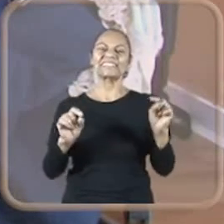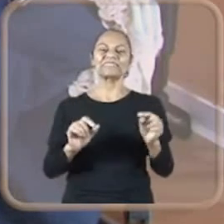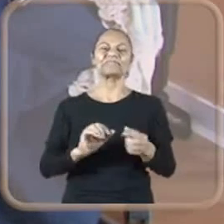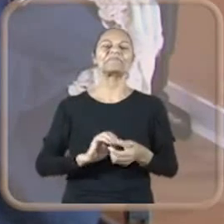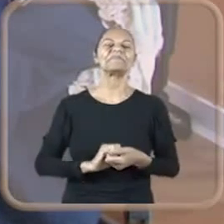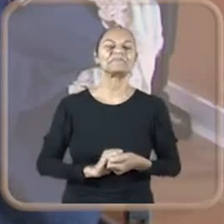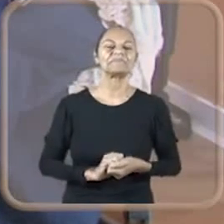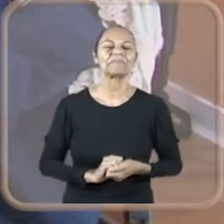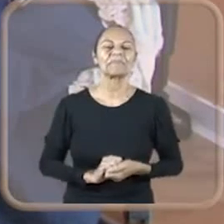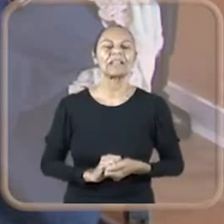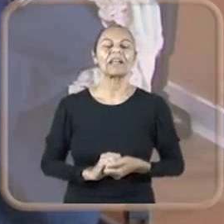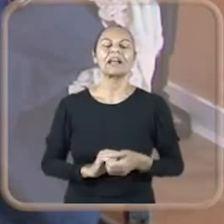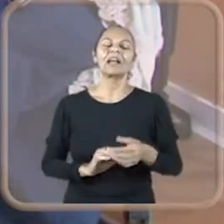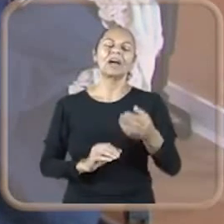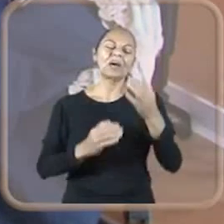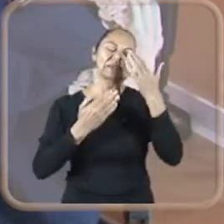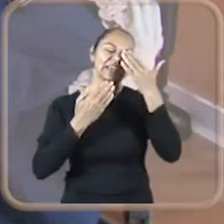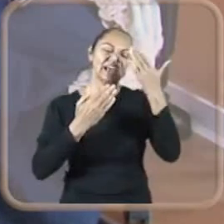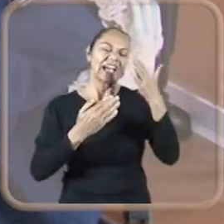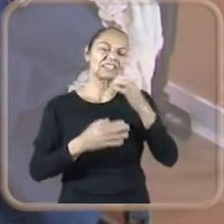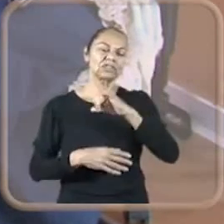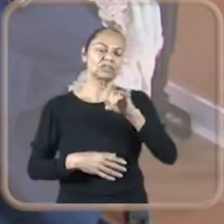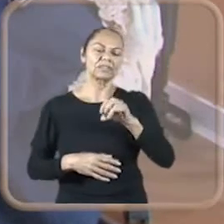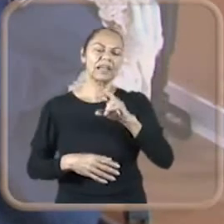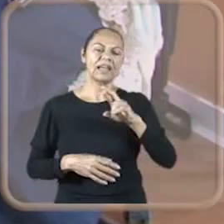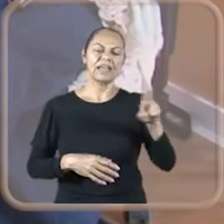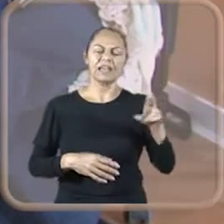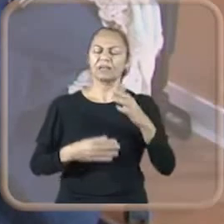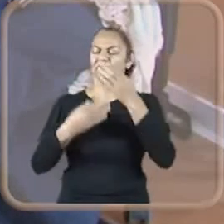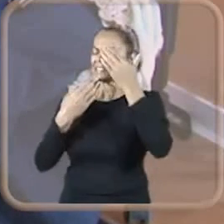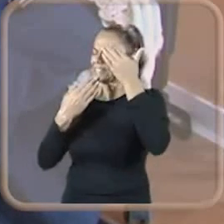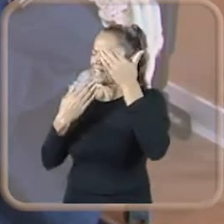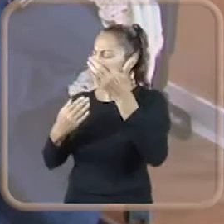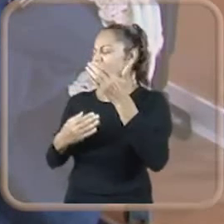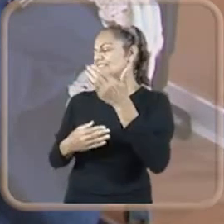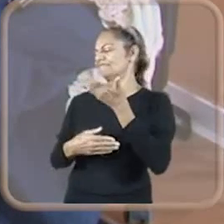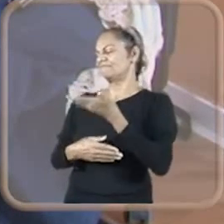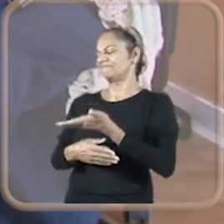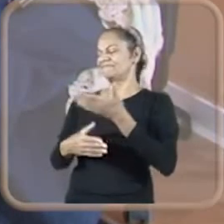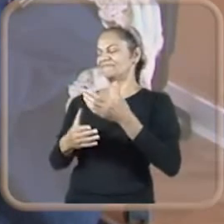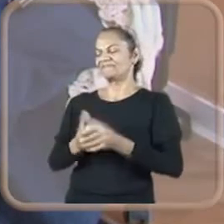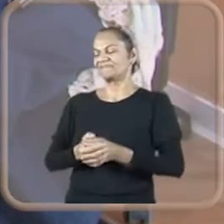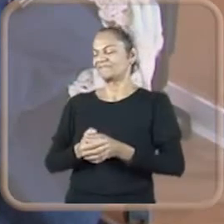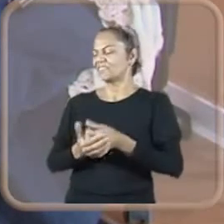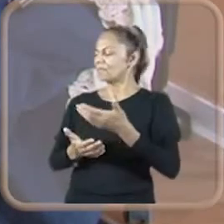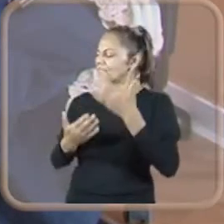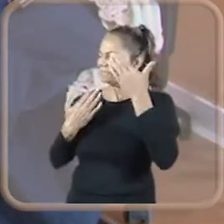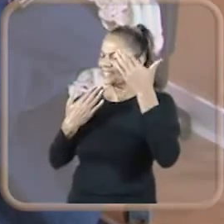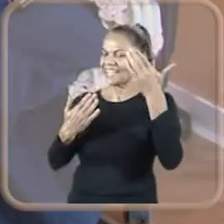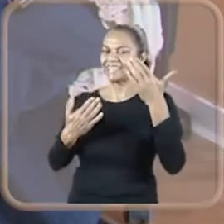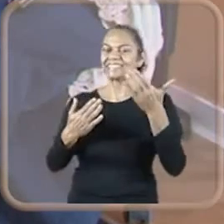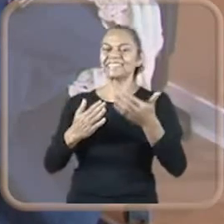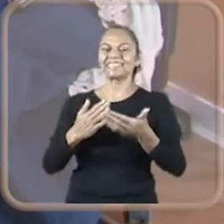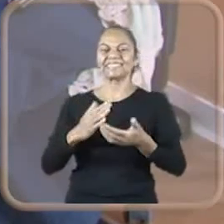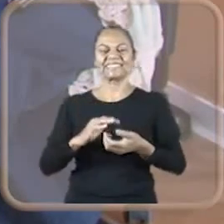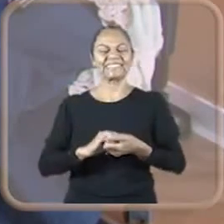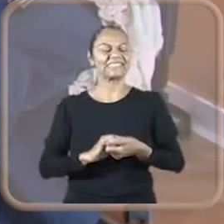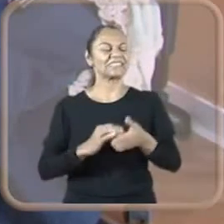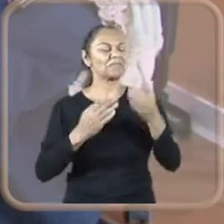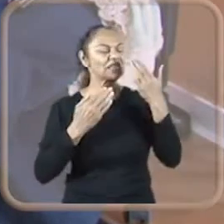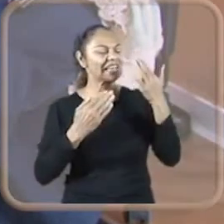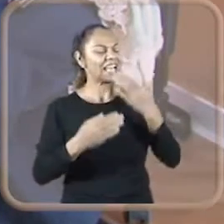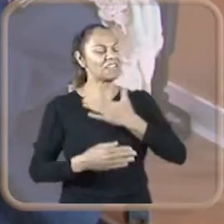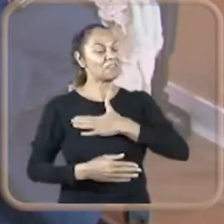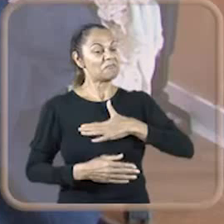municipal e agora também as práticas restaurativas. JR, obrigado mais uma vez. Eu que agradeço, Wagner. Muito obrigado mesmo. Obrigado, doutora.